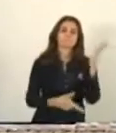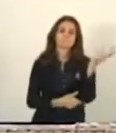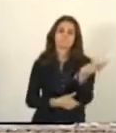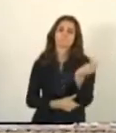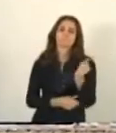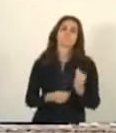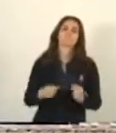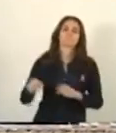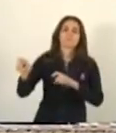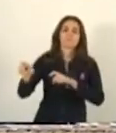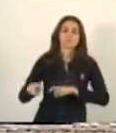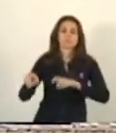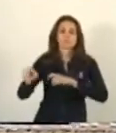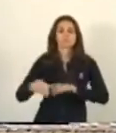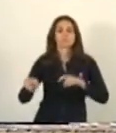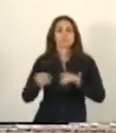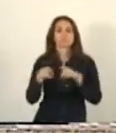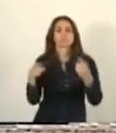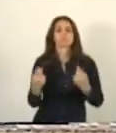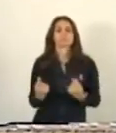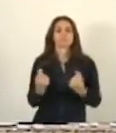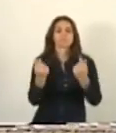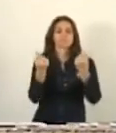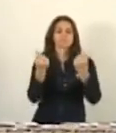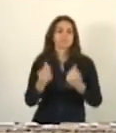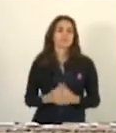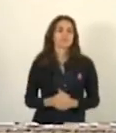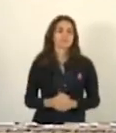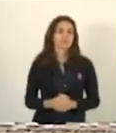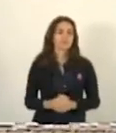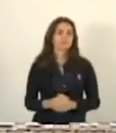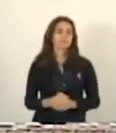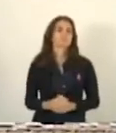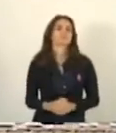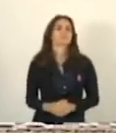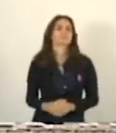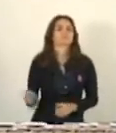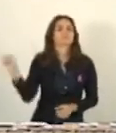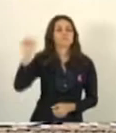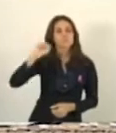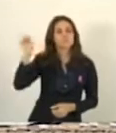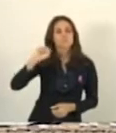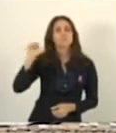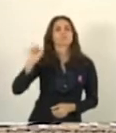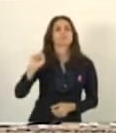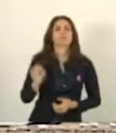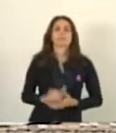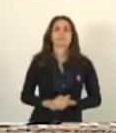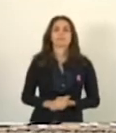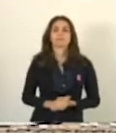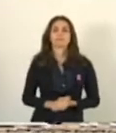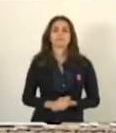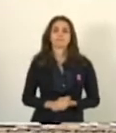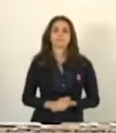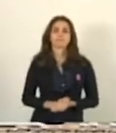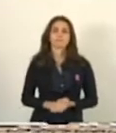de Agricultura e de Finanças. Oitavo item,